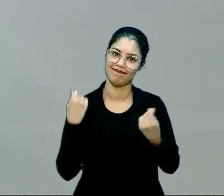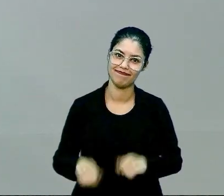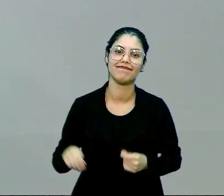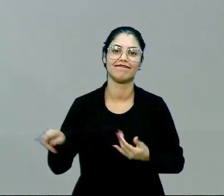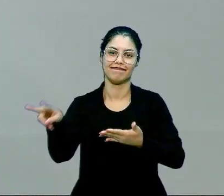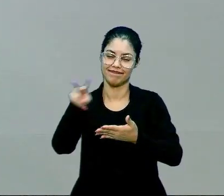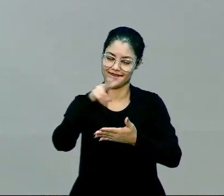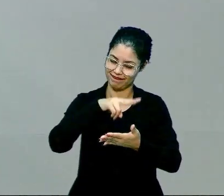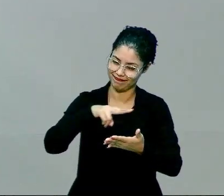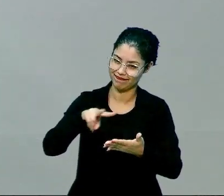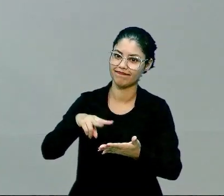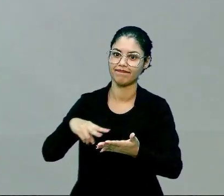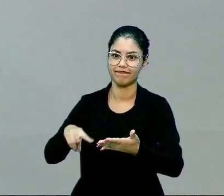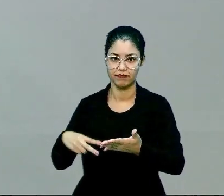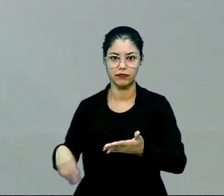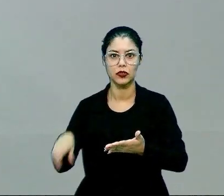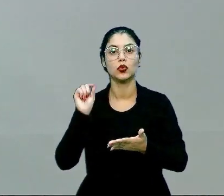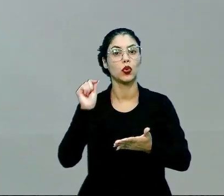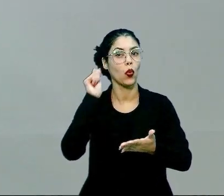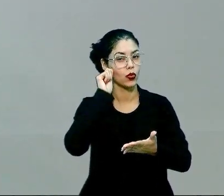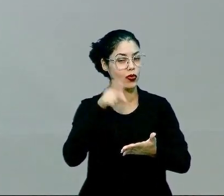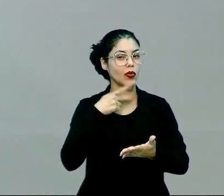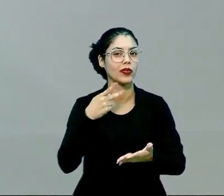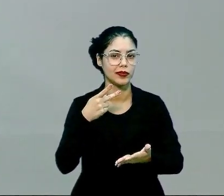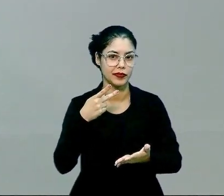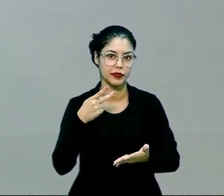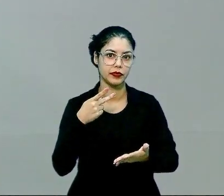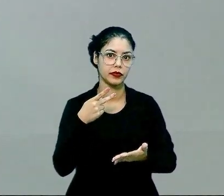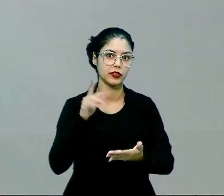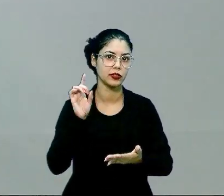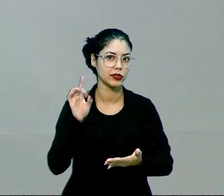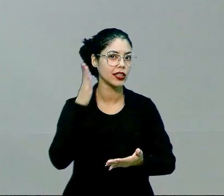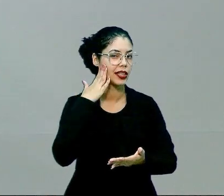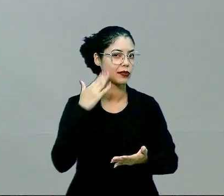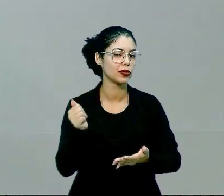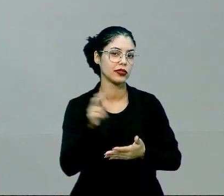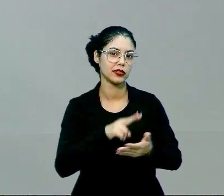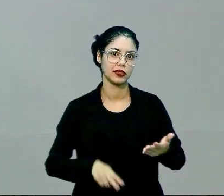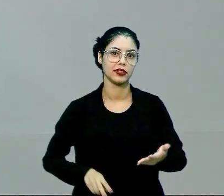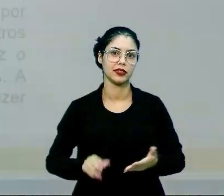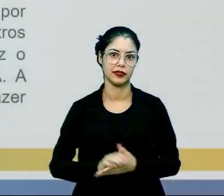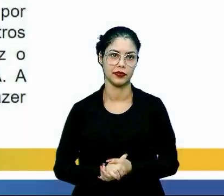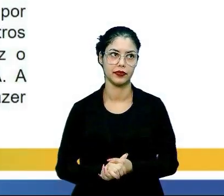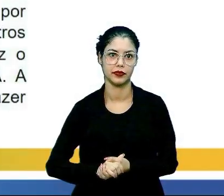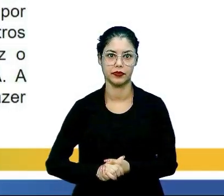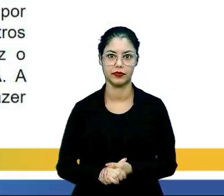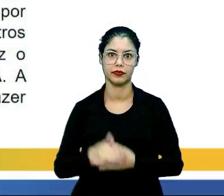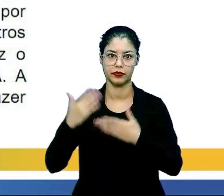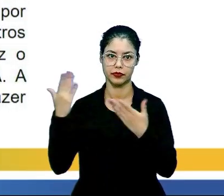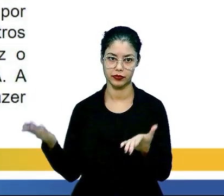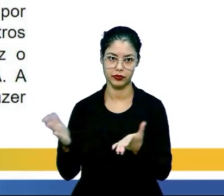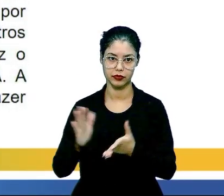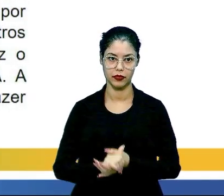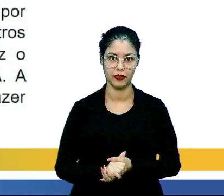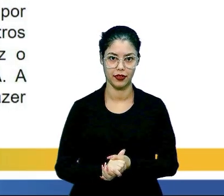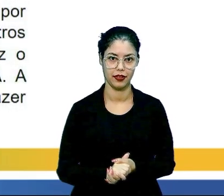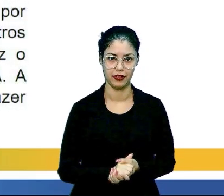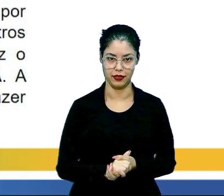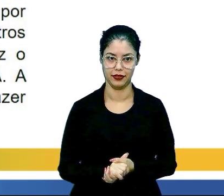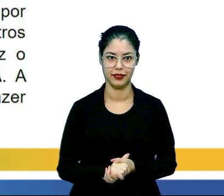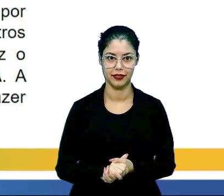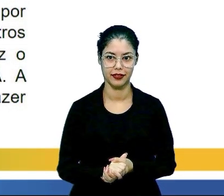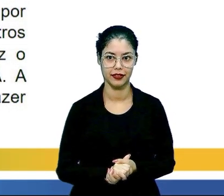ter que ler, porque a gente está falando do que o autor diz. E a gente só vai saber o que ele diz lendo. Então, boa